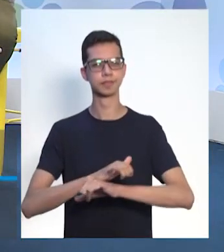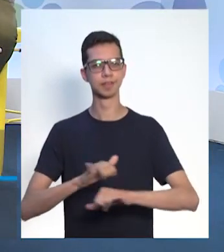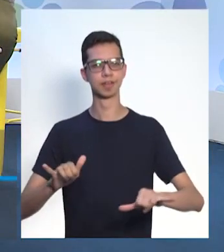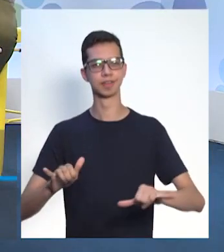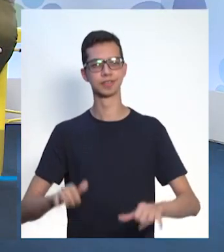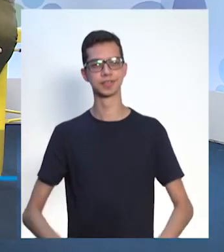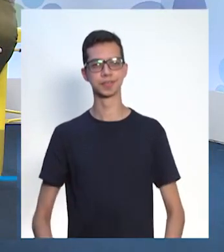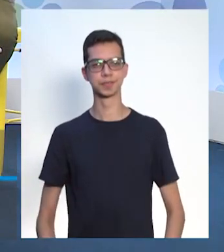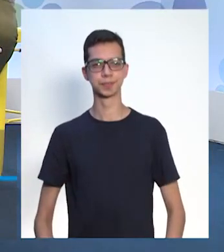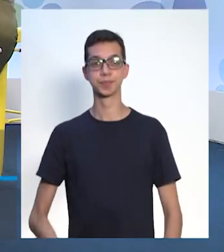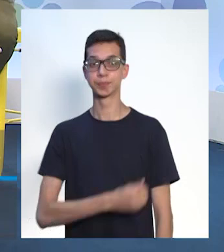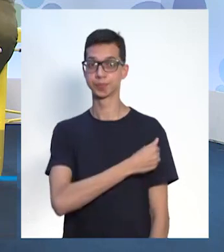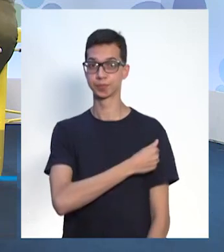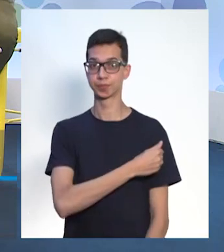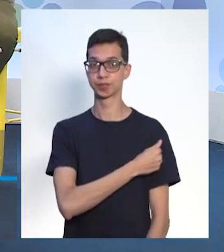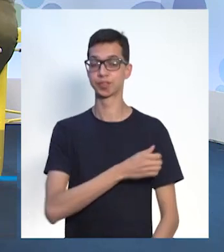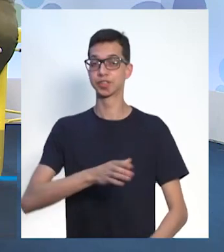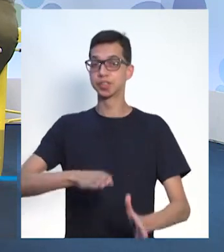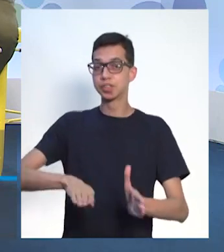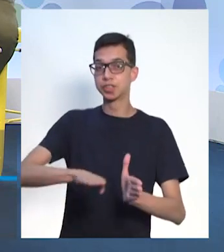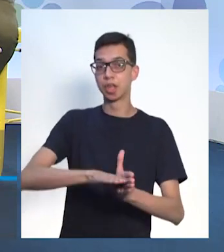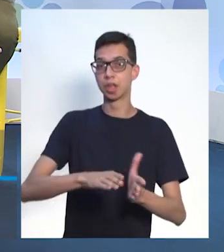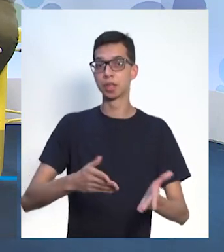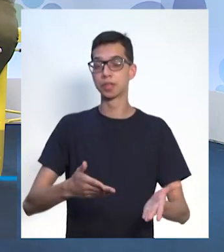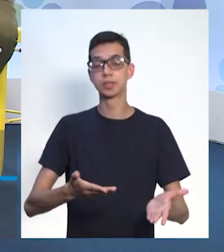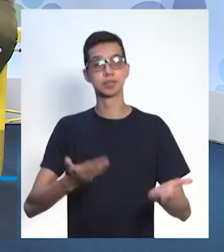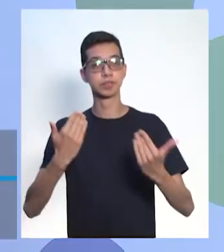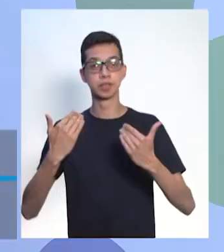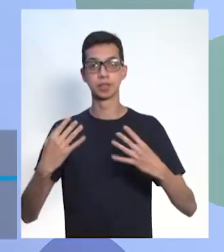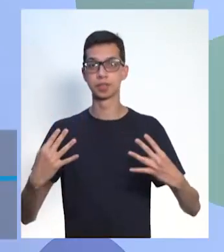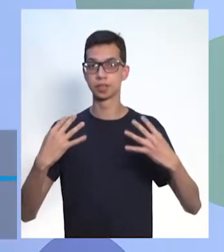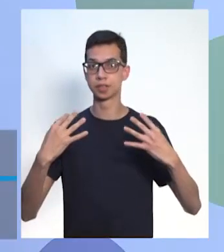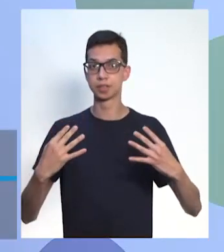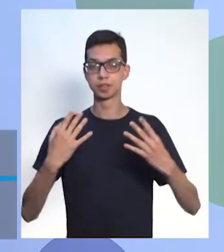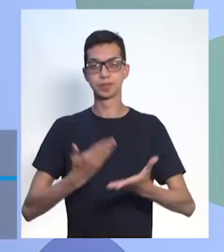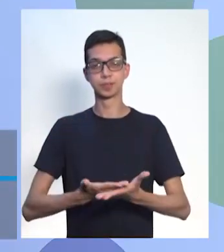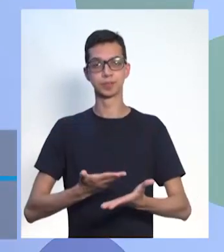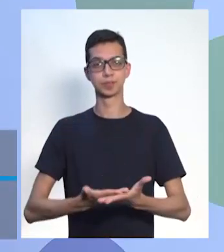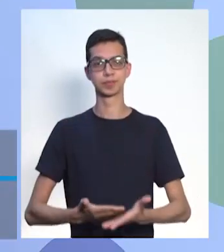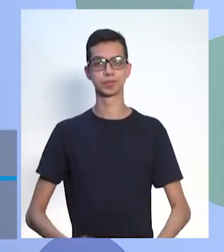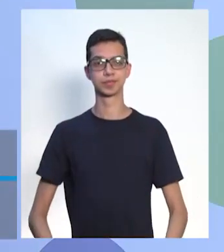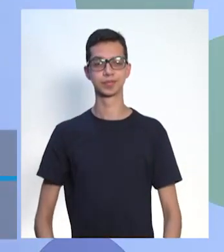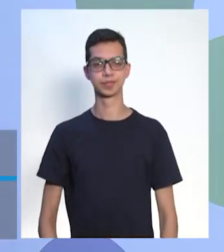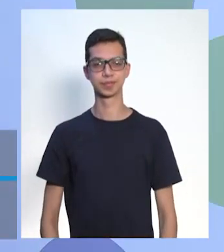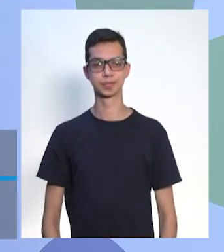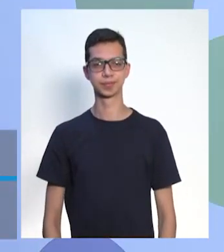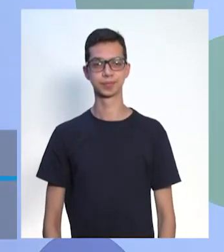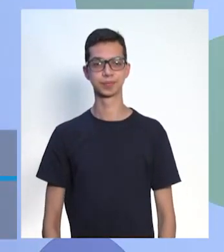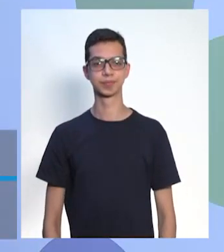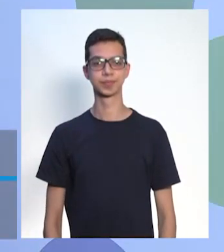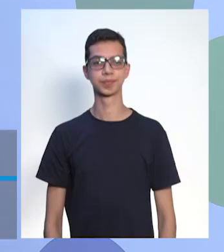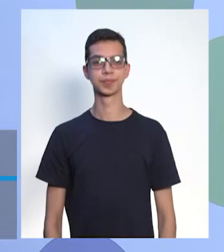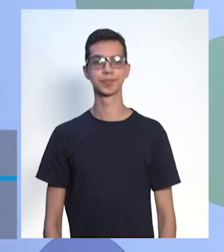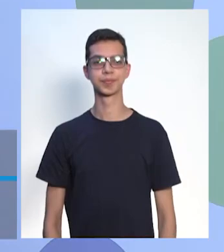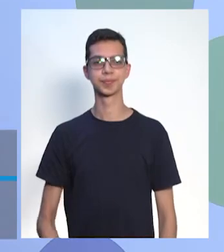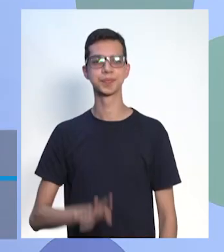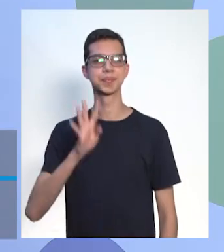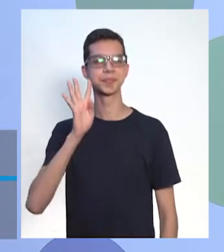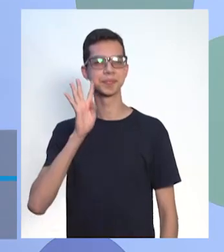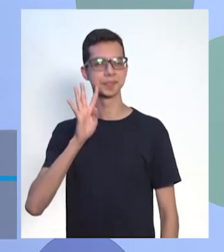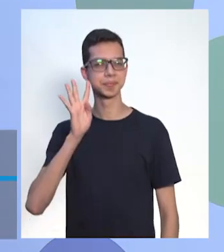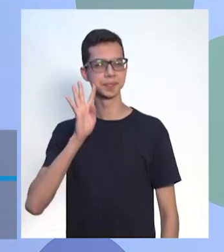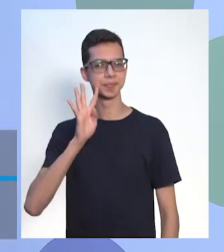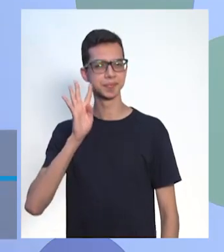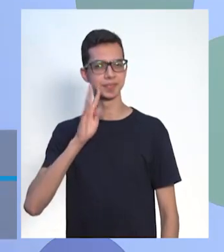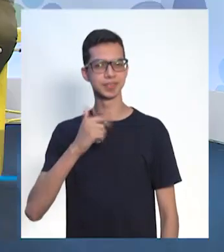Os alunos estão chegando aí. Vamos, então, alunos, vamos chegando aí na aula. Bacana aqui, ó, passando. Então,